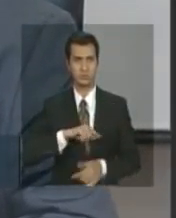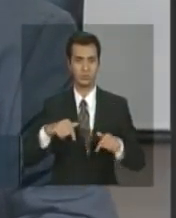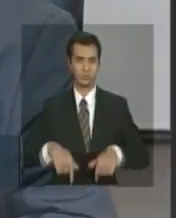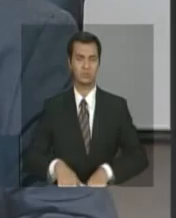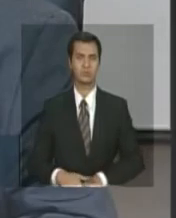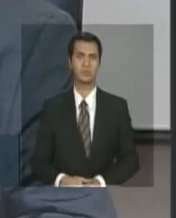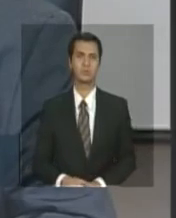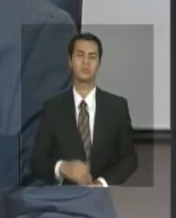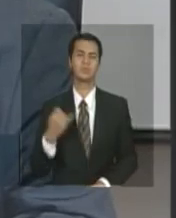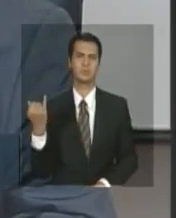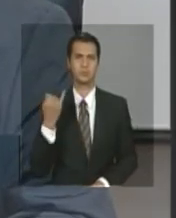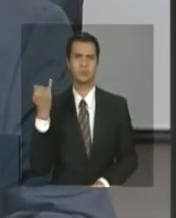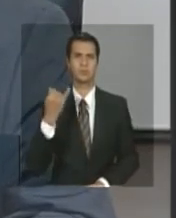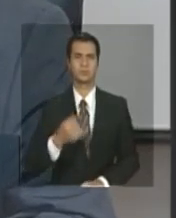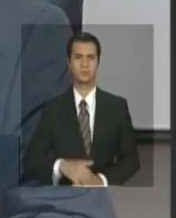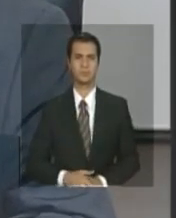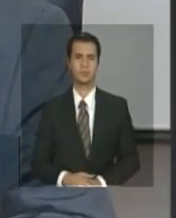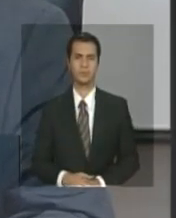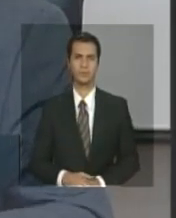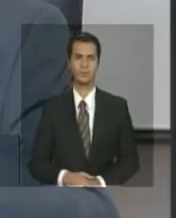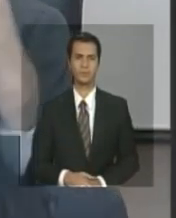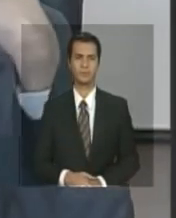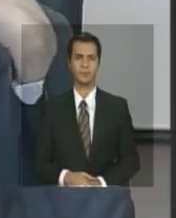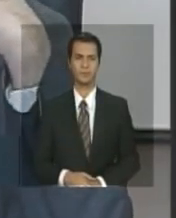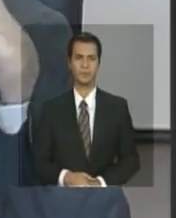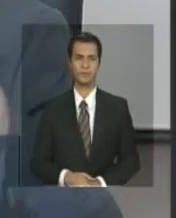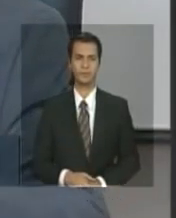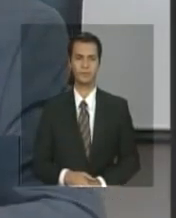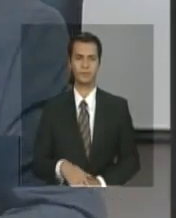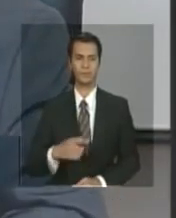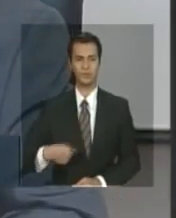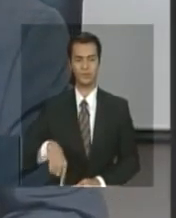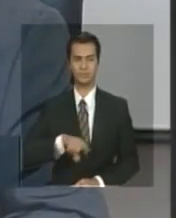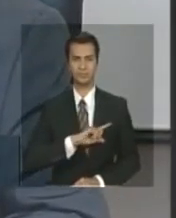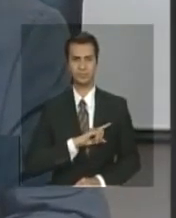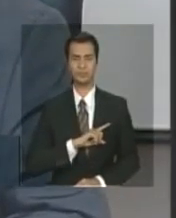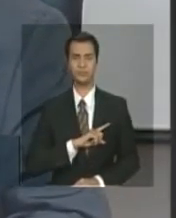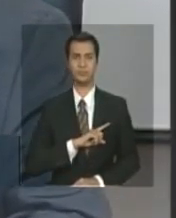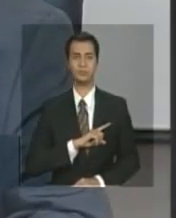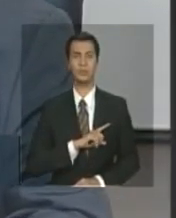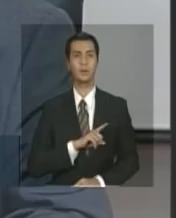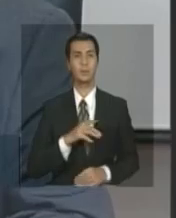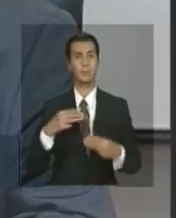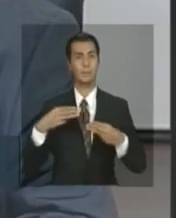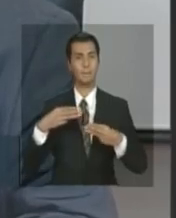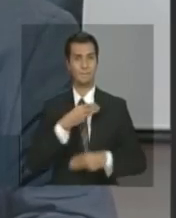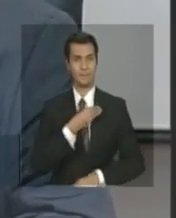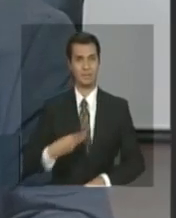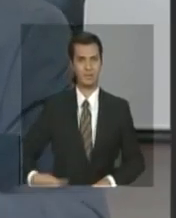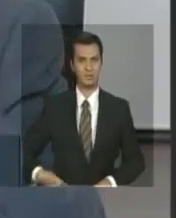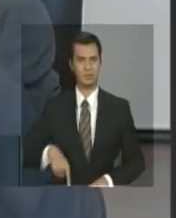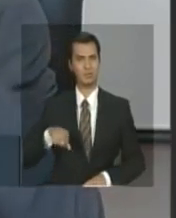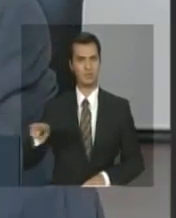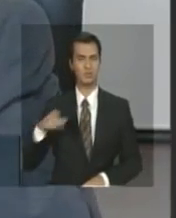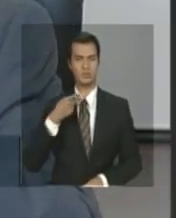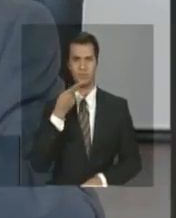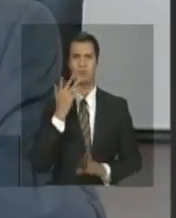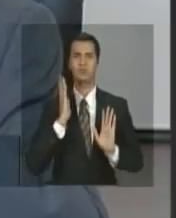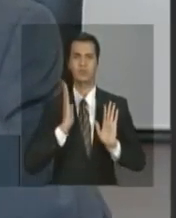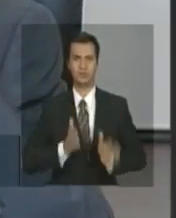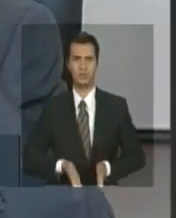Essa é uma questão importante. Para nós, conforme vocês puderam apurar, como a ministra explicou, ocorre uma